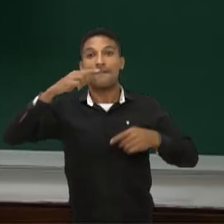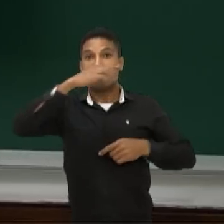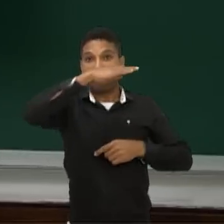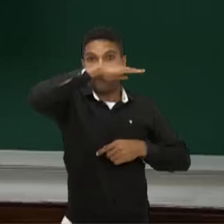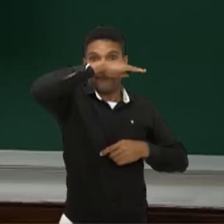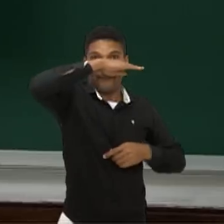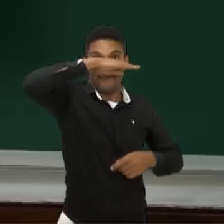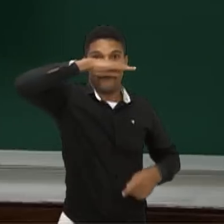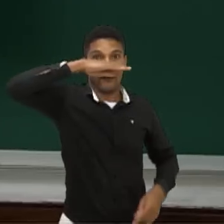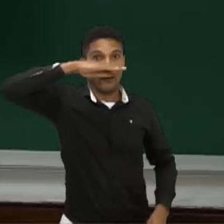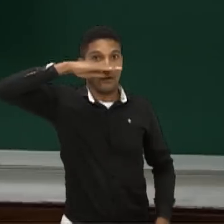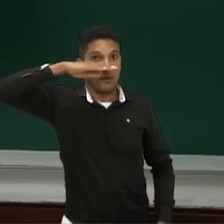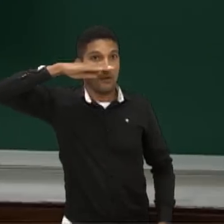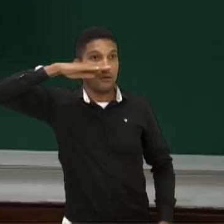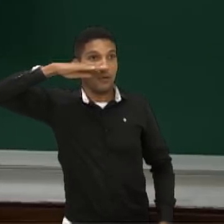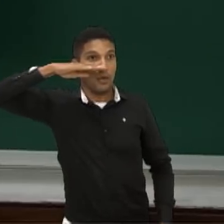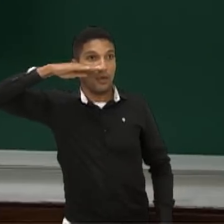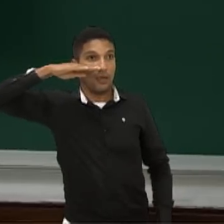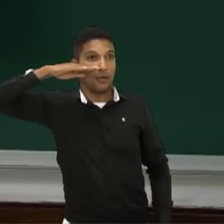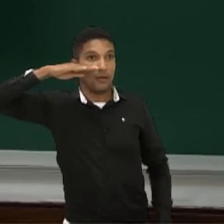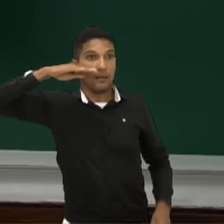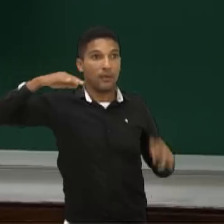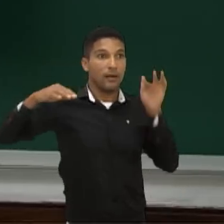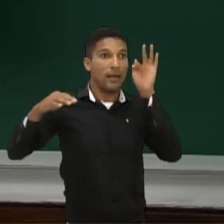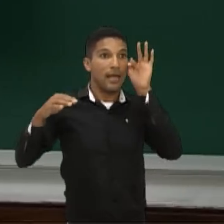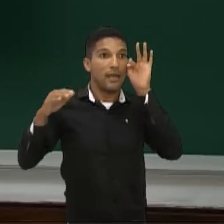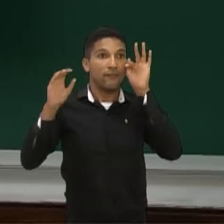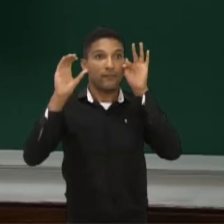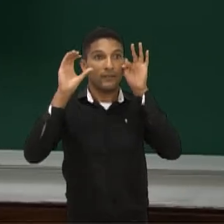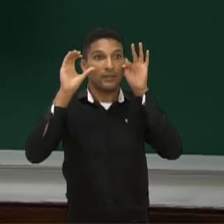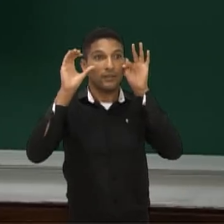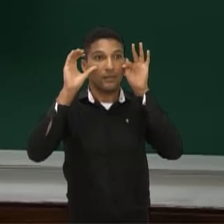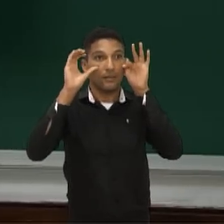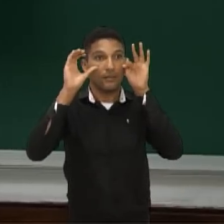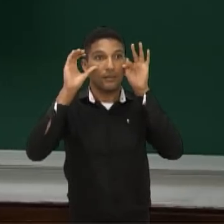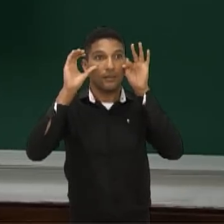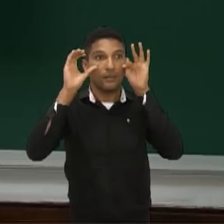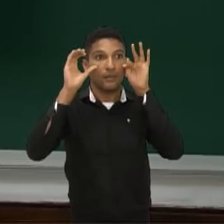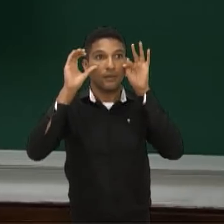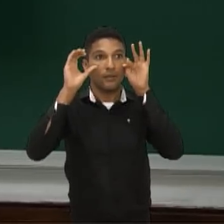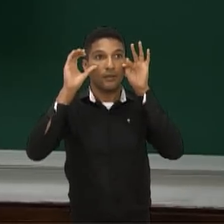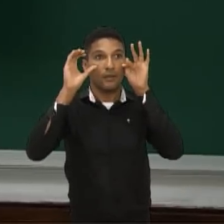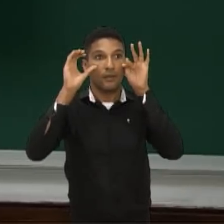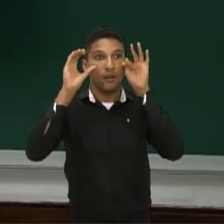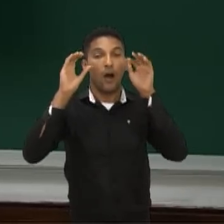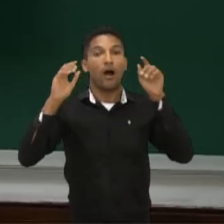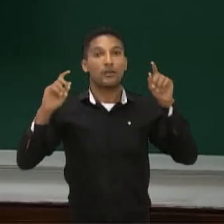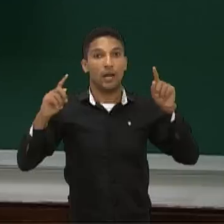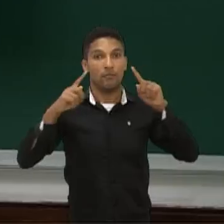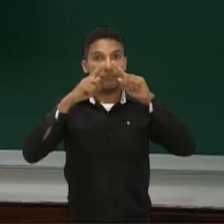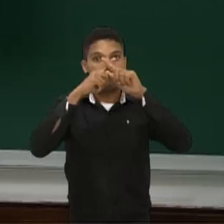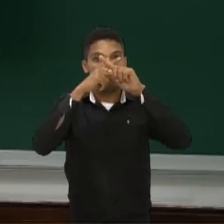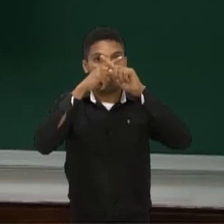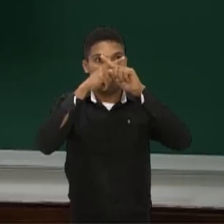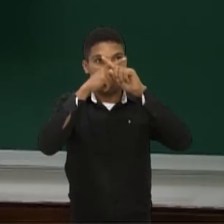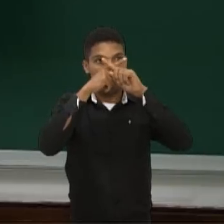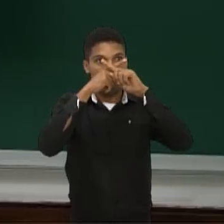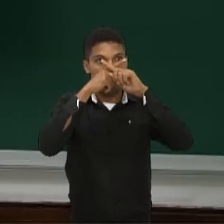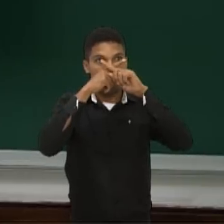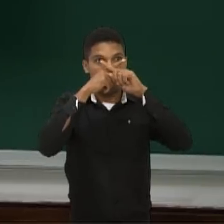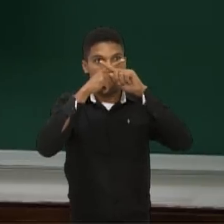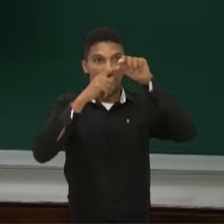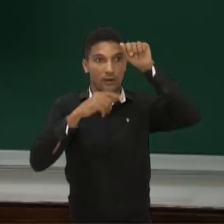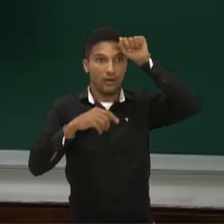os vértices com os seus vértices opostos, né, que estão na frente deles, traçando essas diagonais